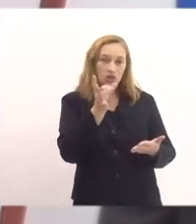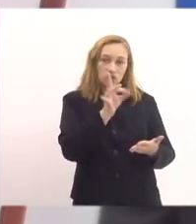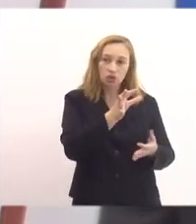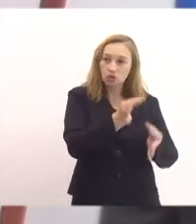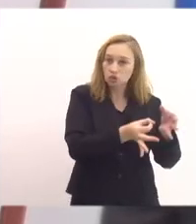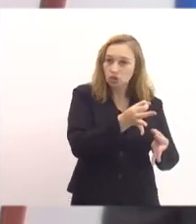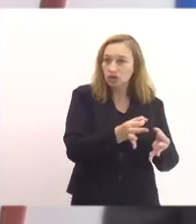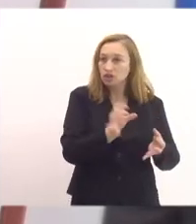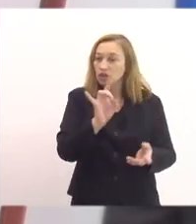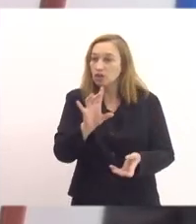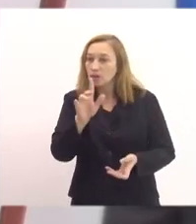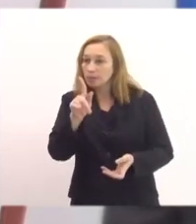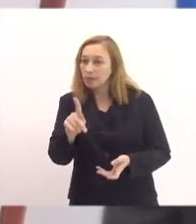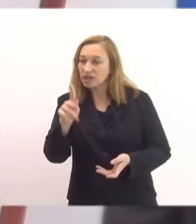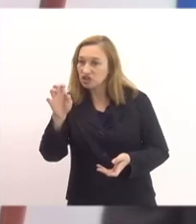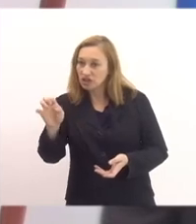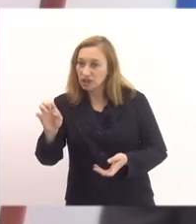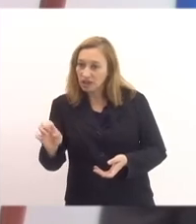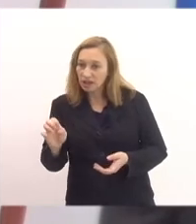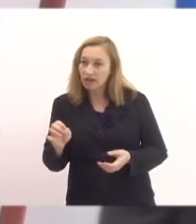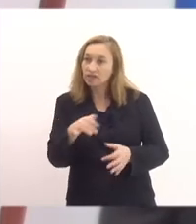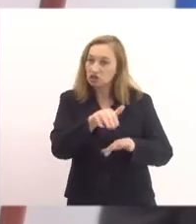PGE.